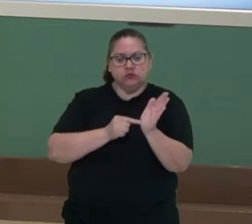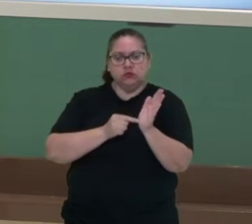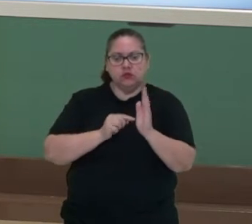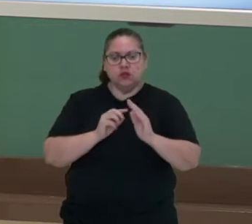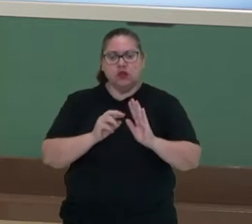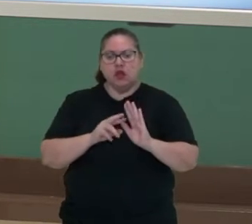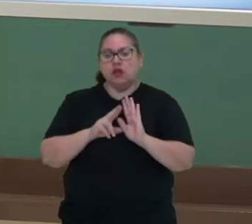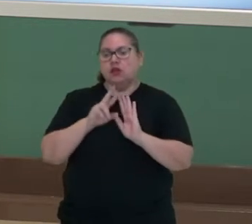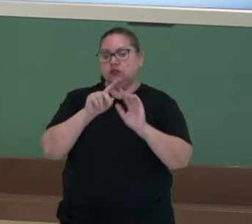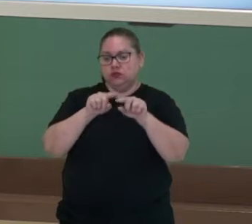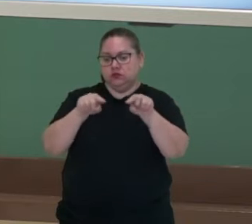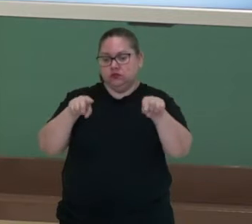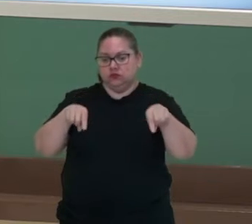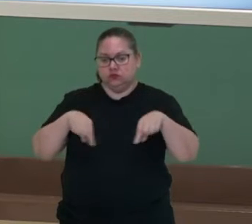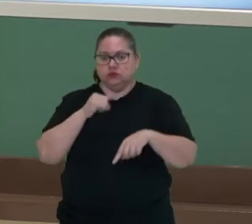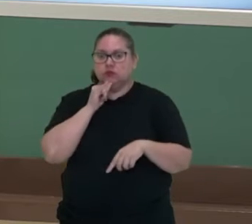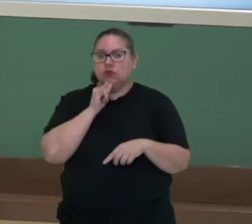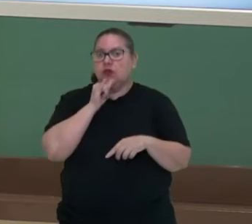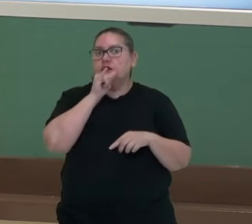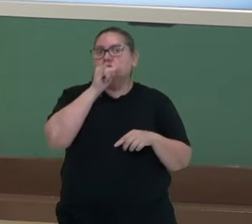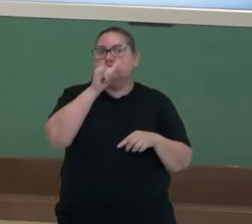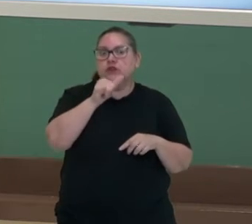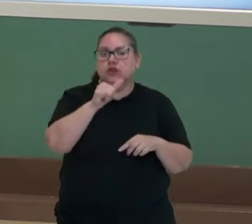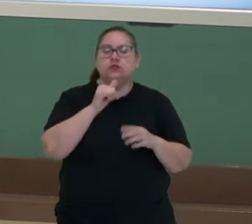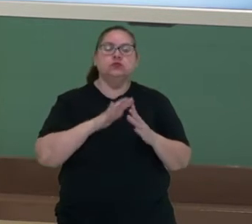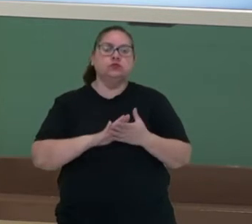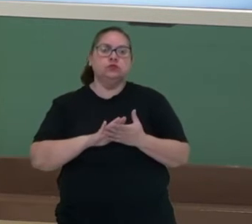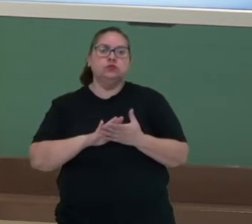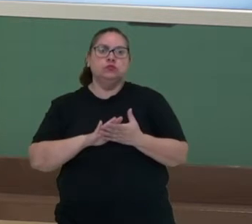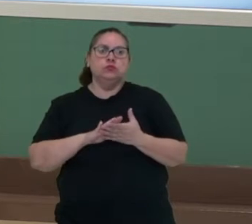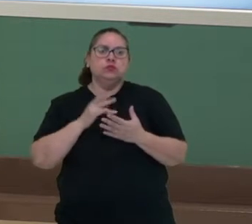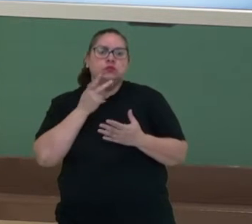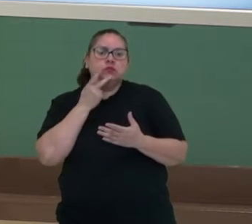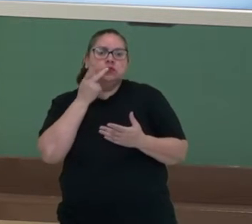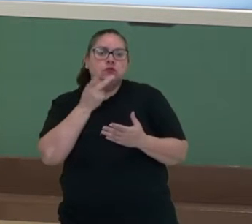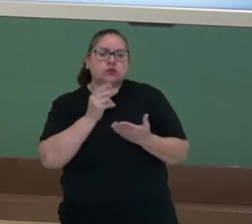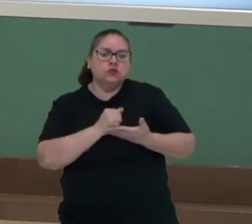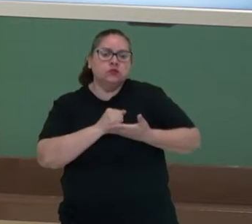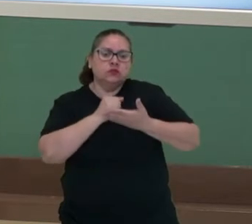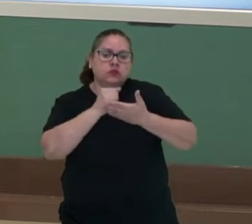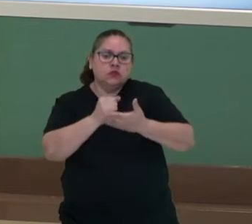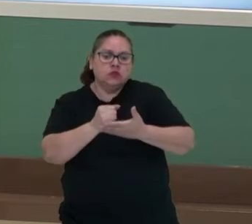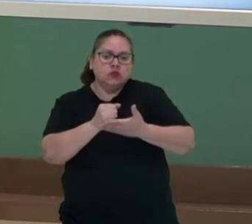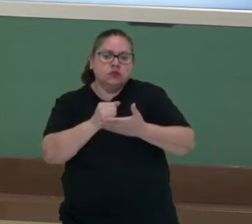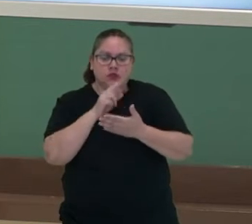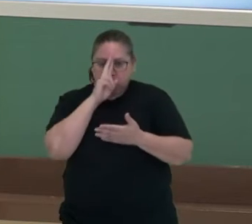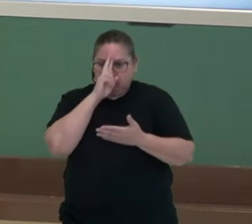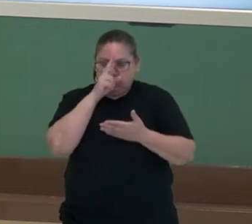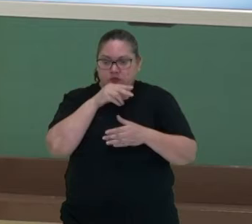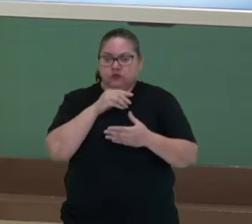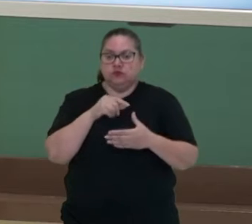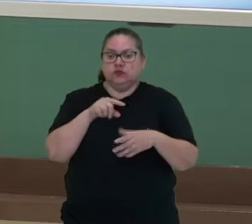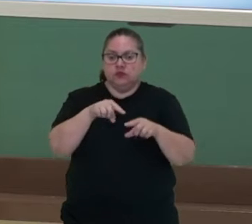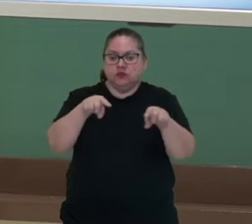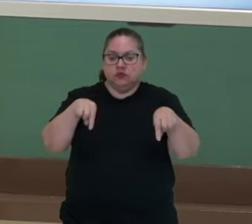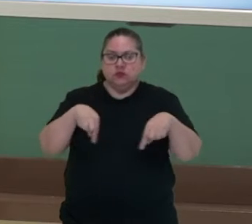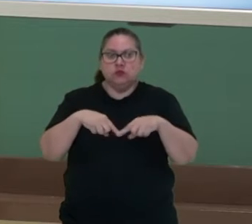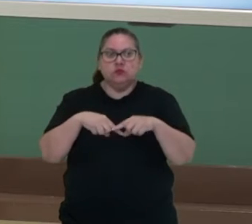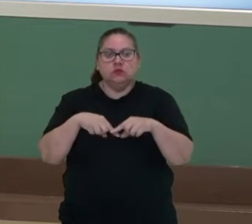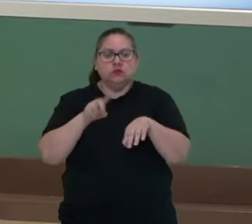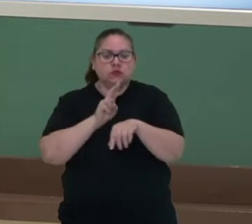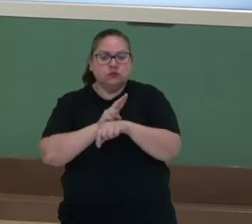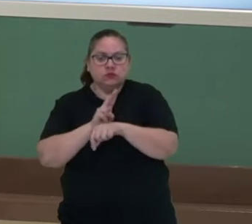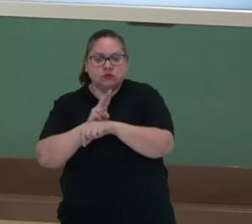à turma, né? Um aviso, um comunicado. Ele é entregue ao chefe de turma, zelando pelo cumprimento